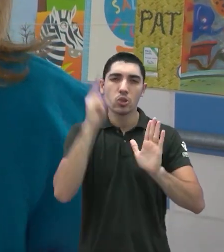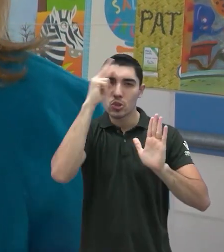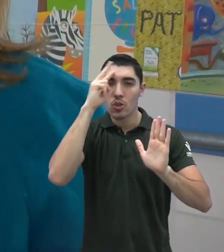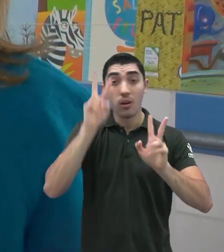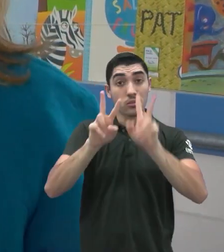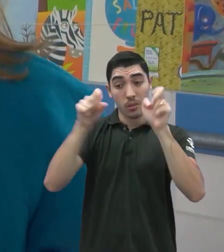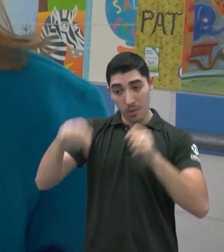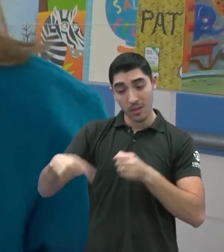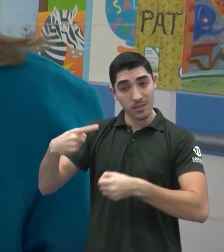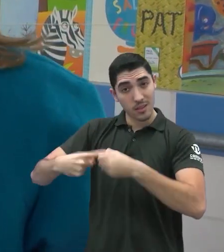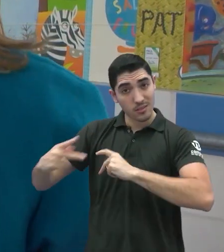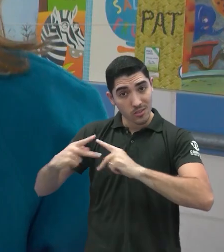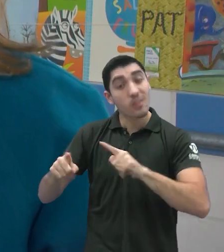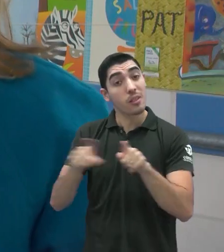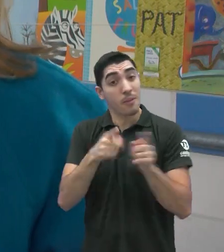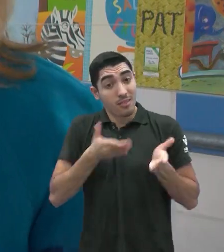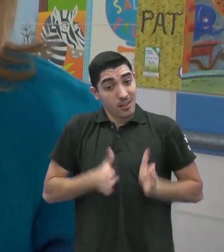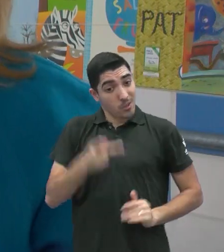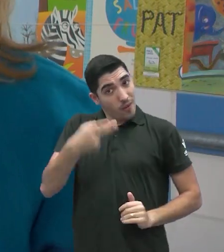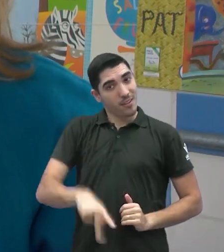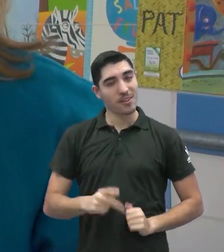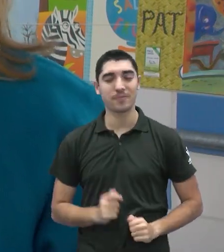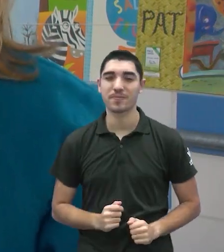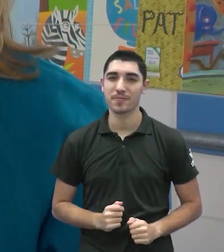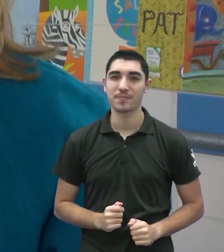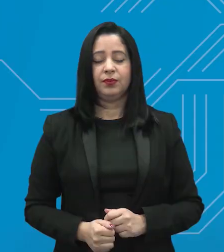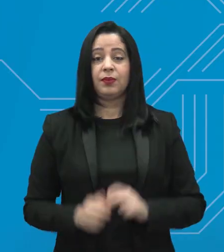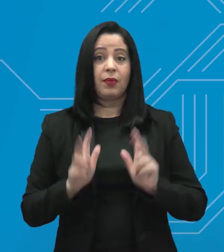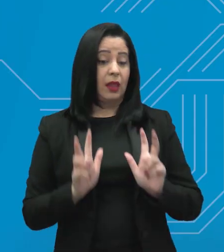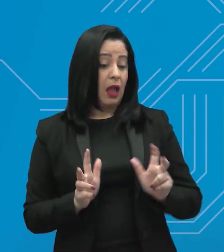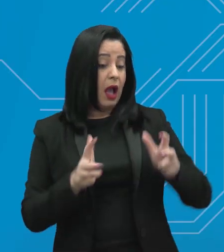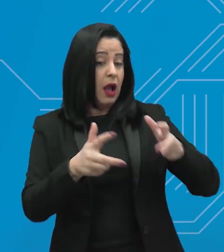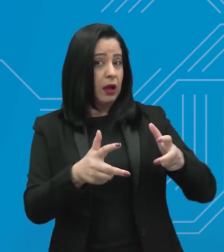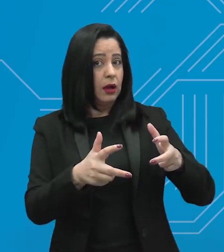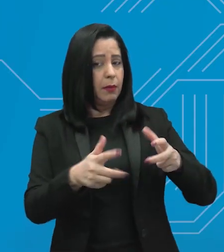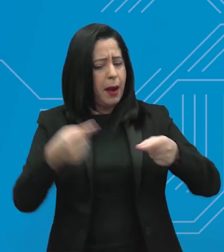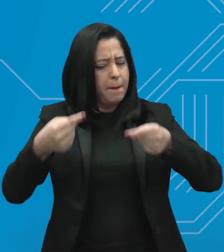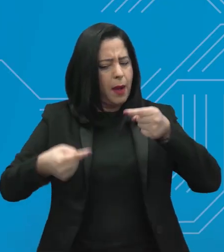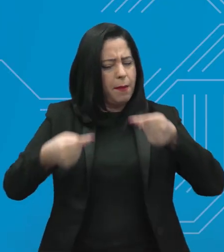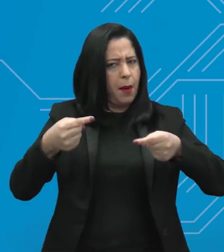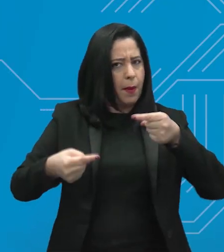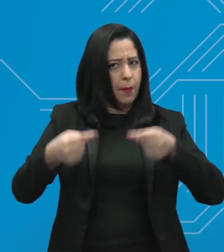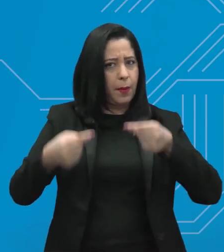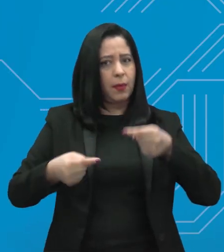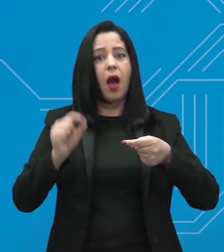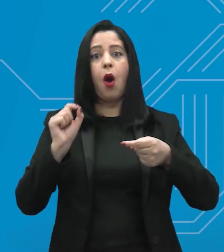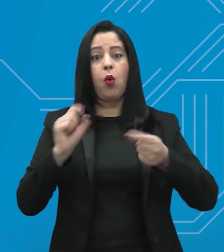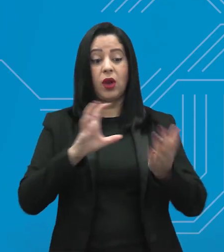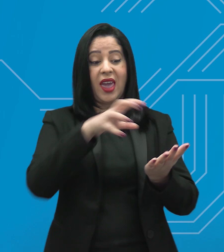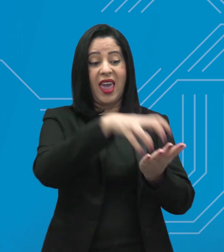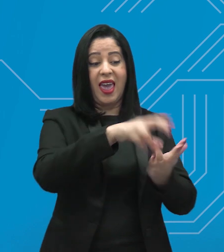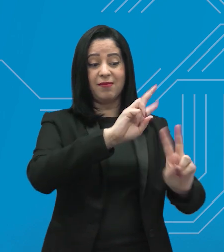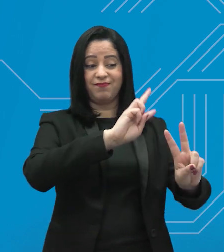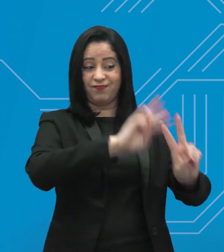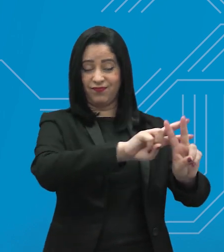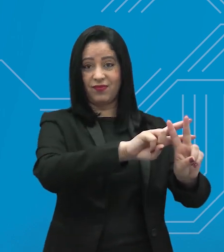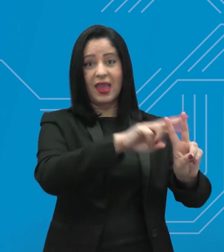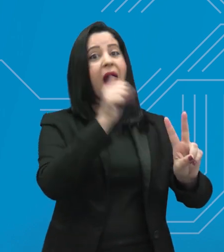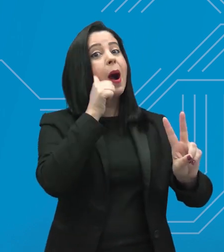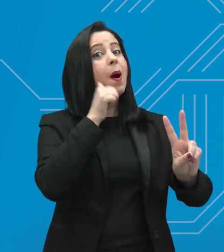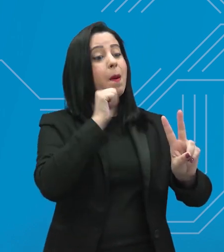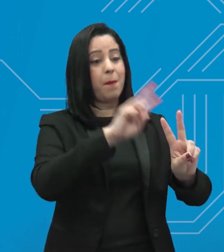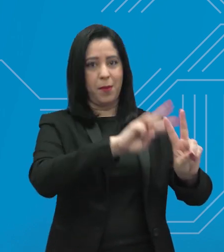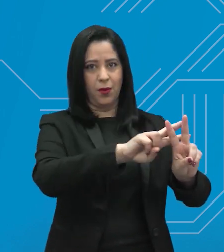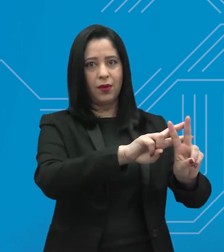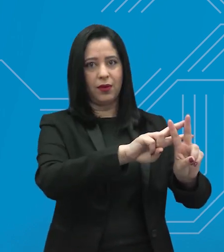escreveu sobre o país e que nasceu aqui na nossa cidade. E a Câmara Municipal debate sobre a desativação do